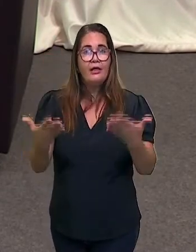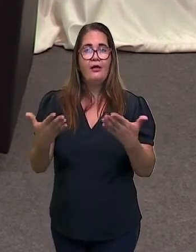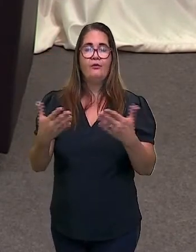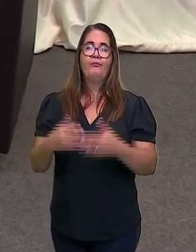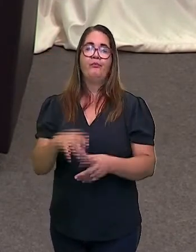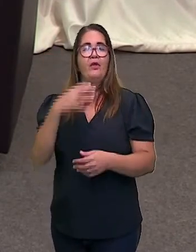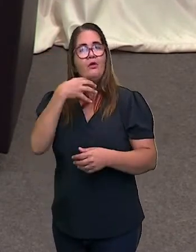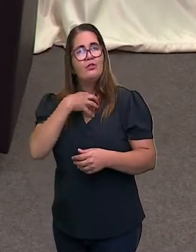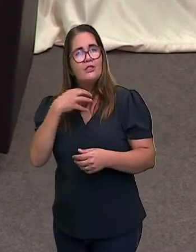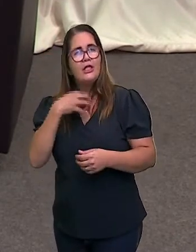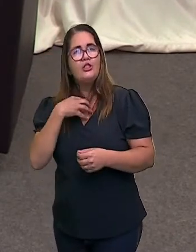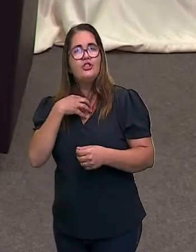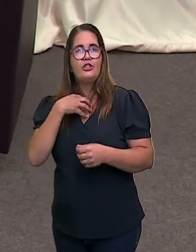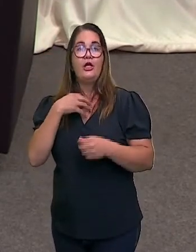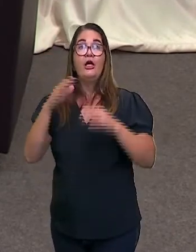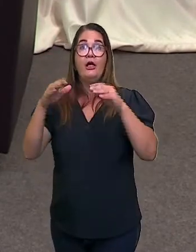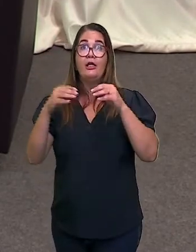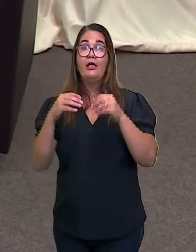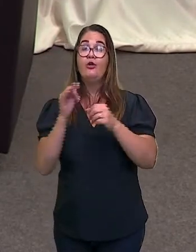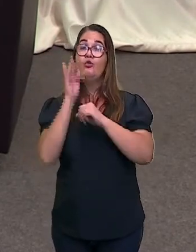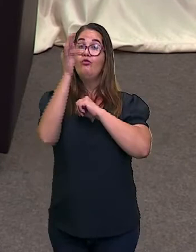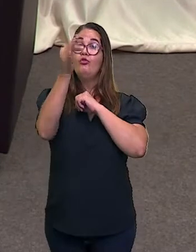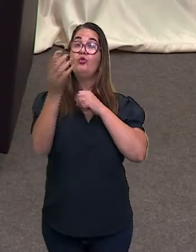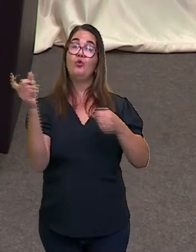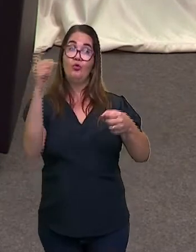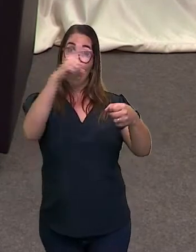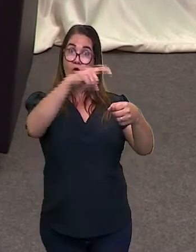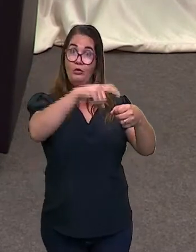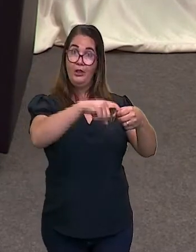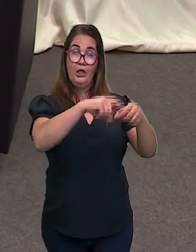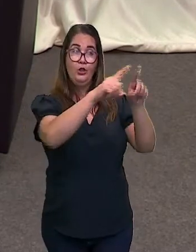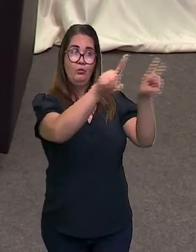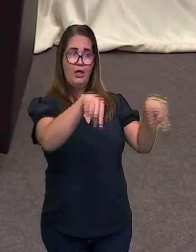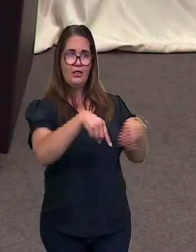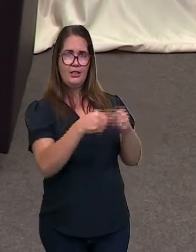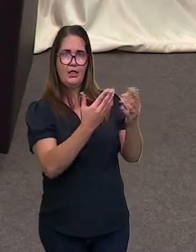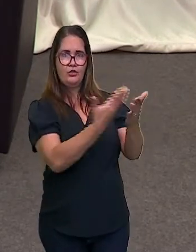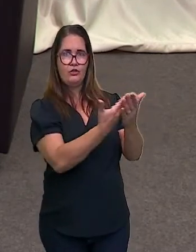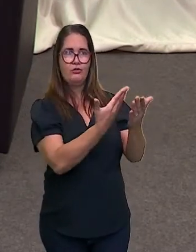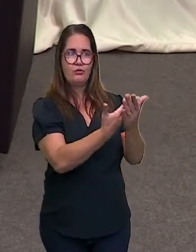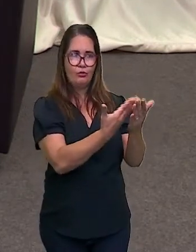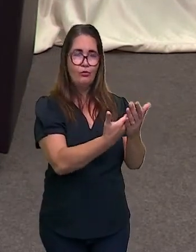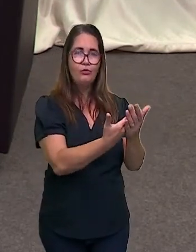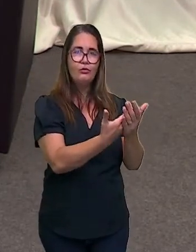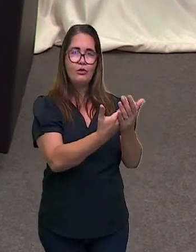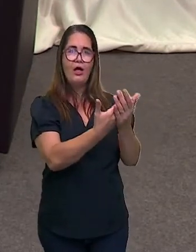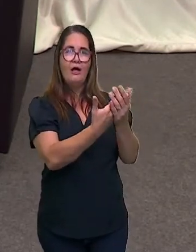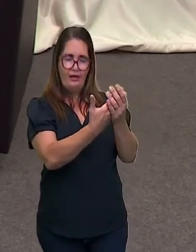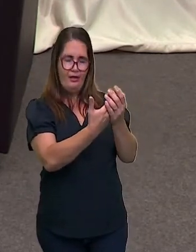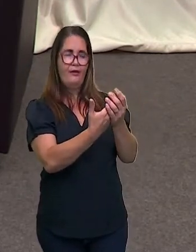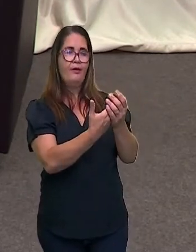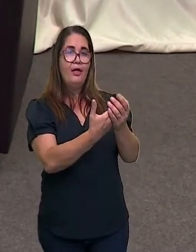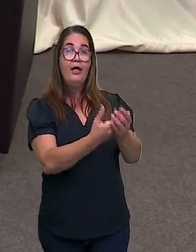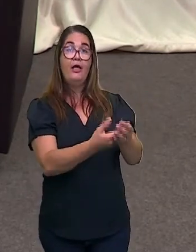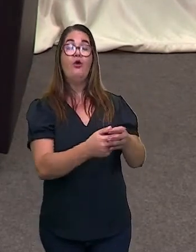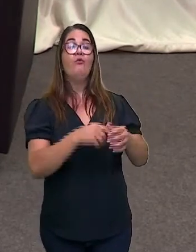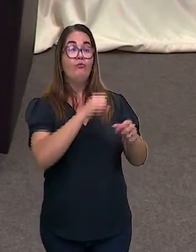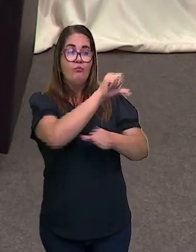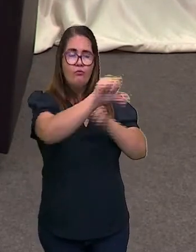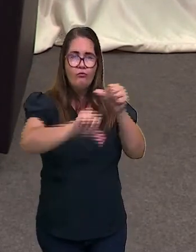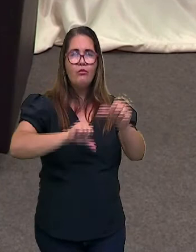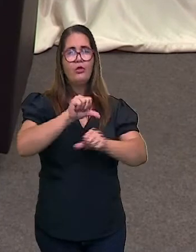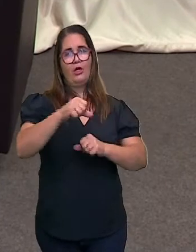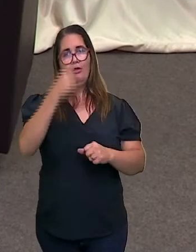Ao retornar para a sala de aula, eu não posso trabalhar da mesma forma que antes, porque